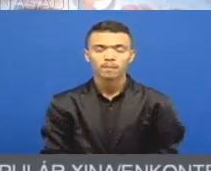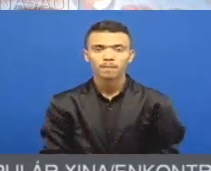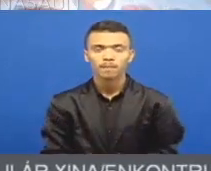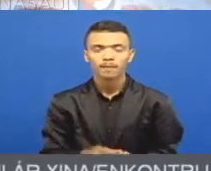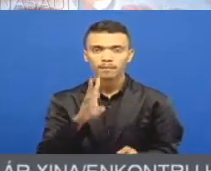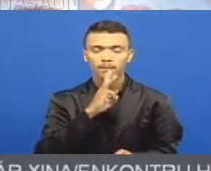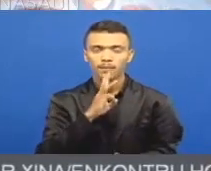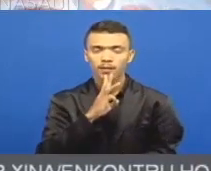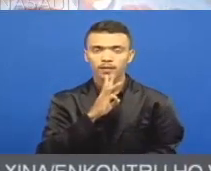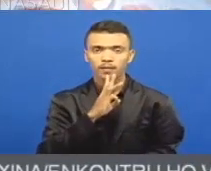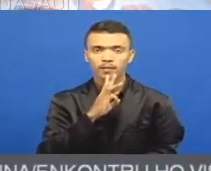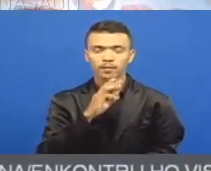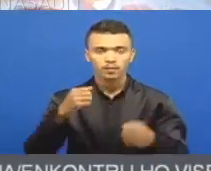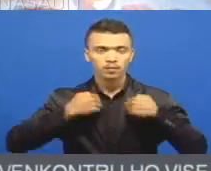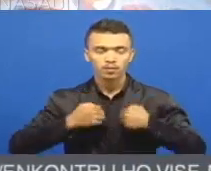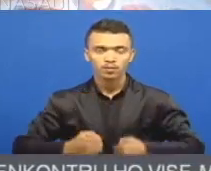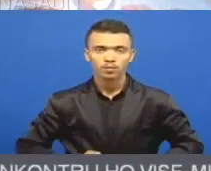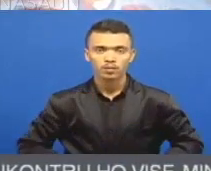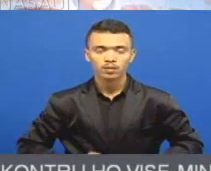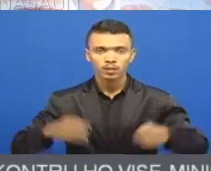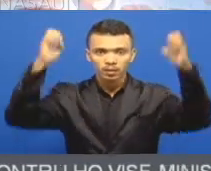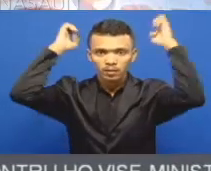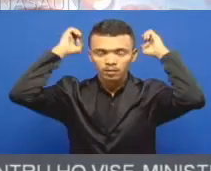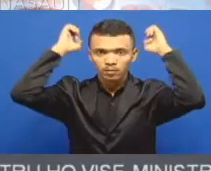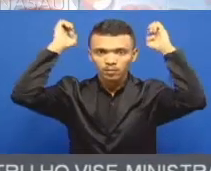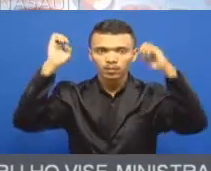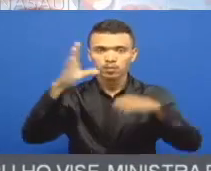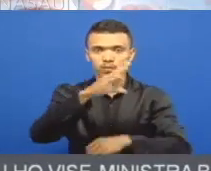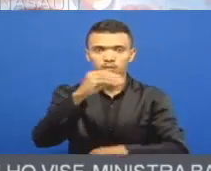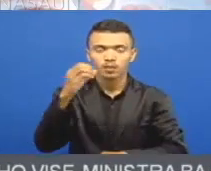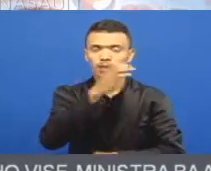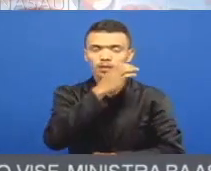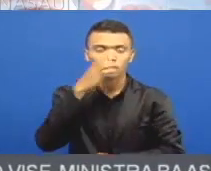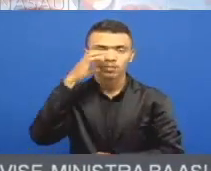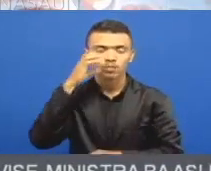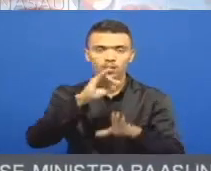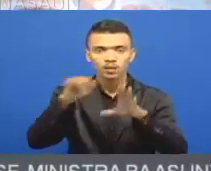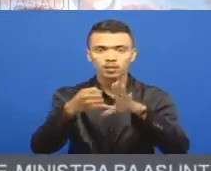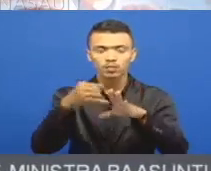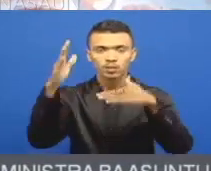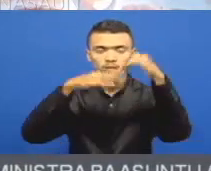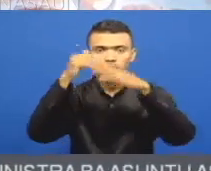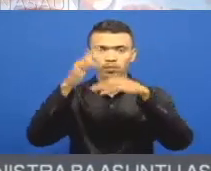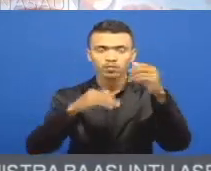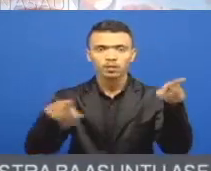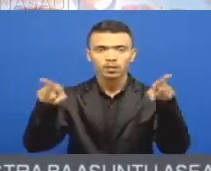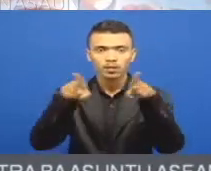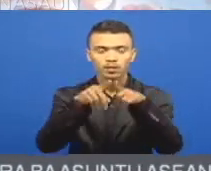B saúde, educação nos nossa agricultura. Inclui infraestrutura de educação,